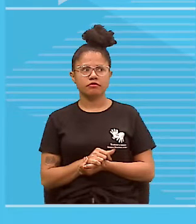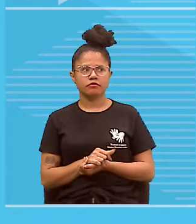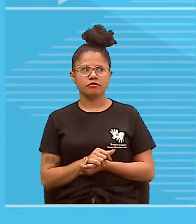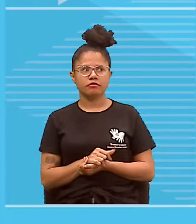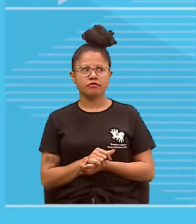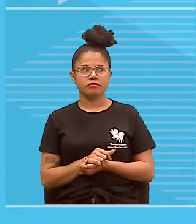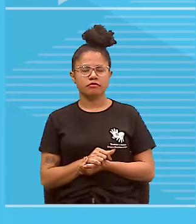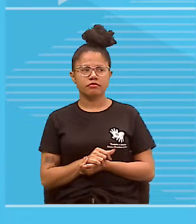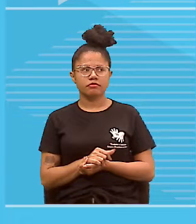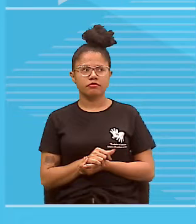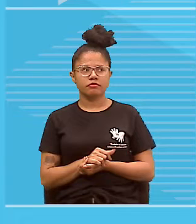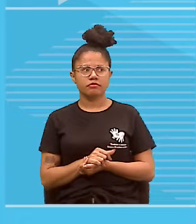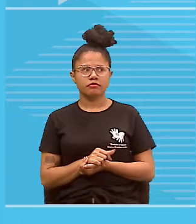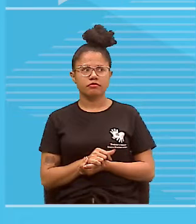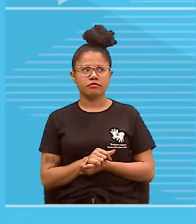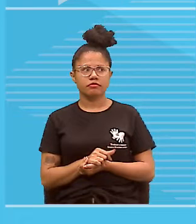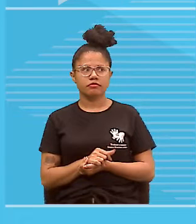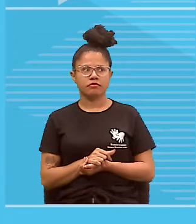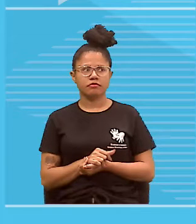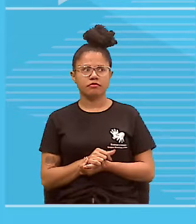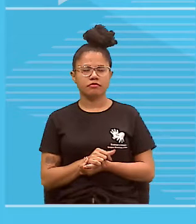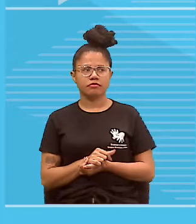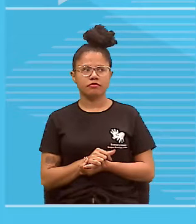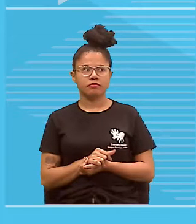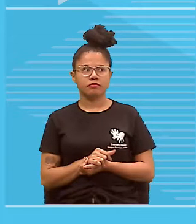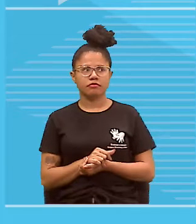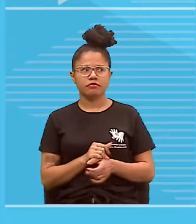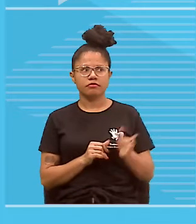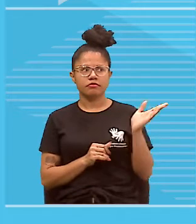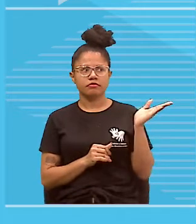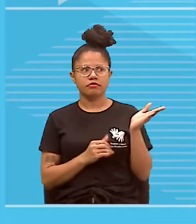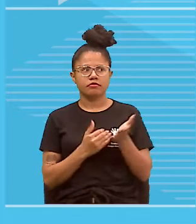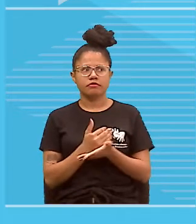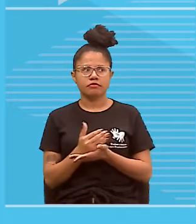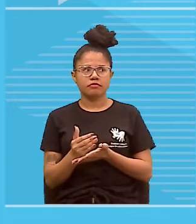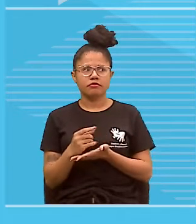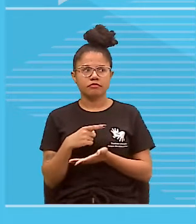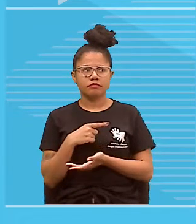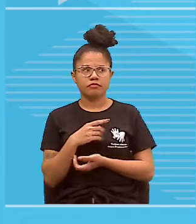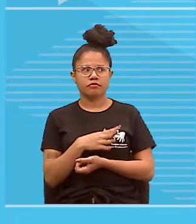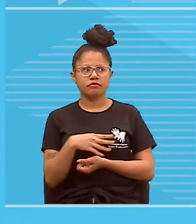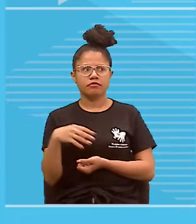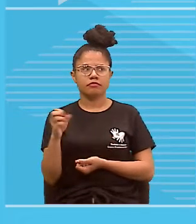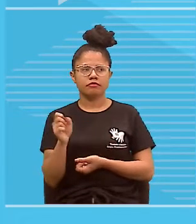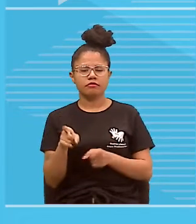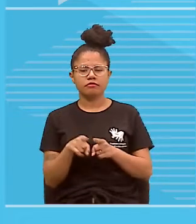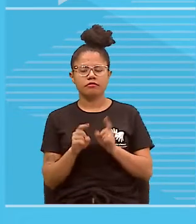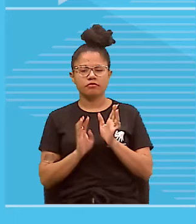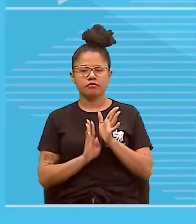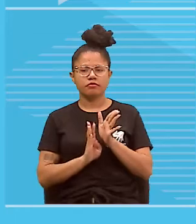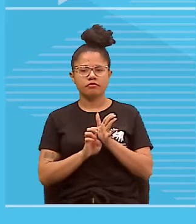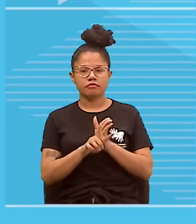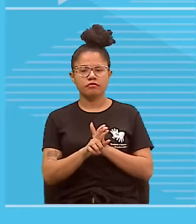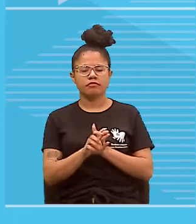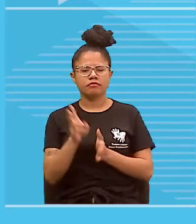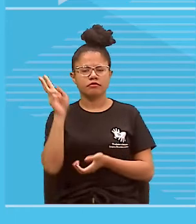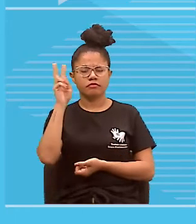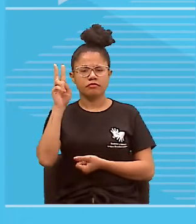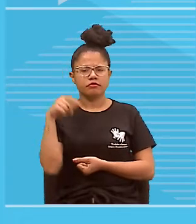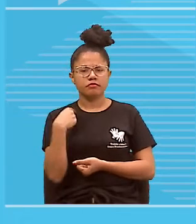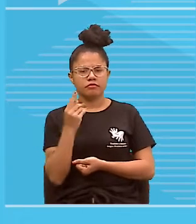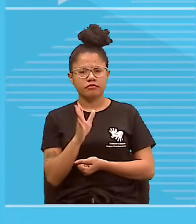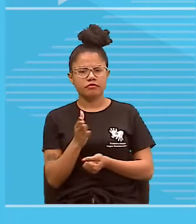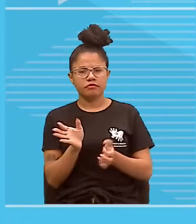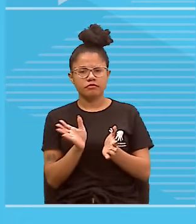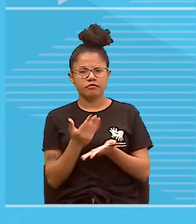Começam a surgir aqui as primeiras algas e bactérias Olha só lembram que a gente já estudou o grupo